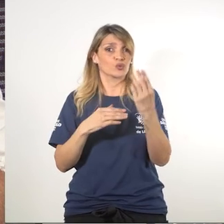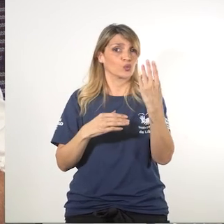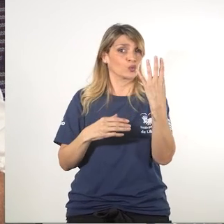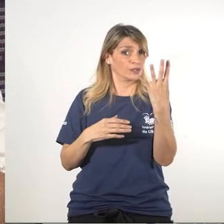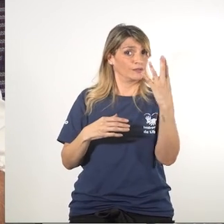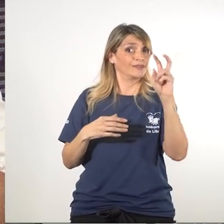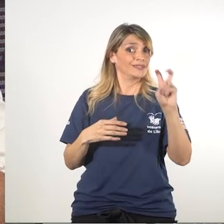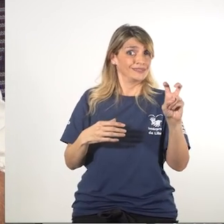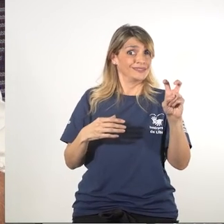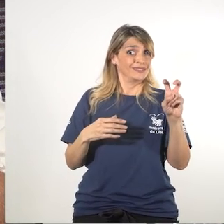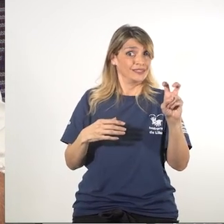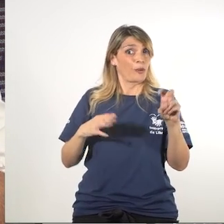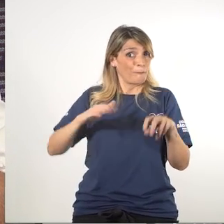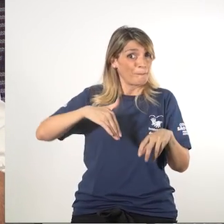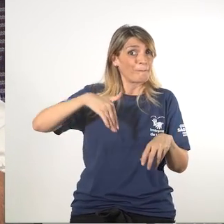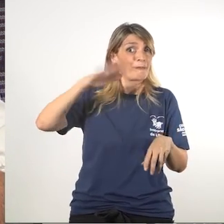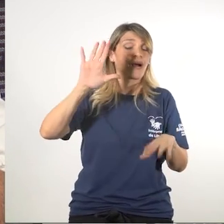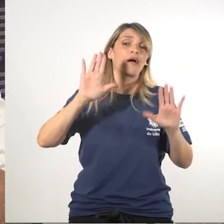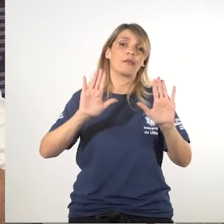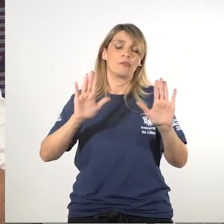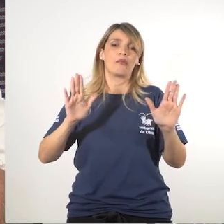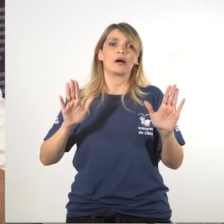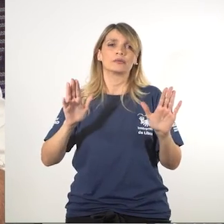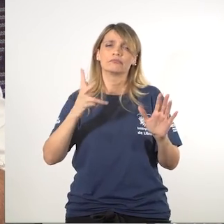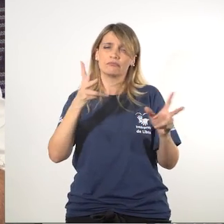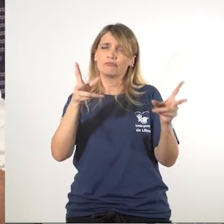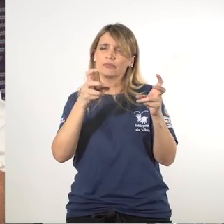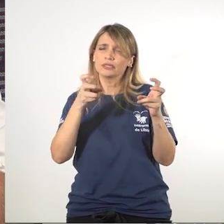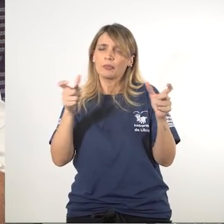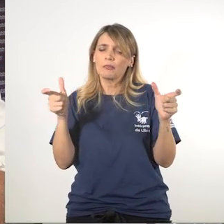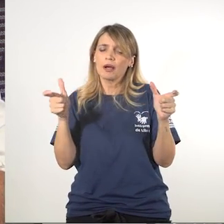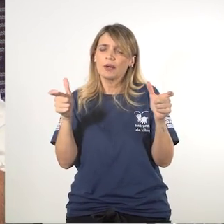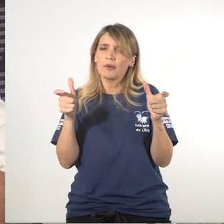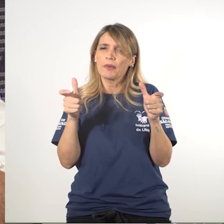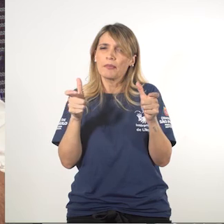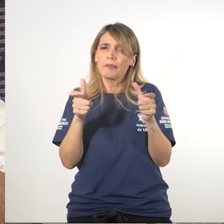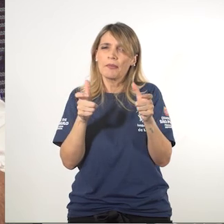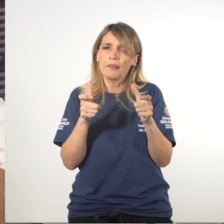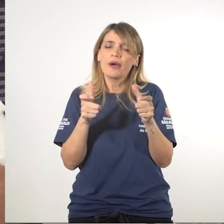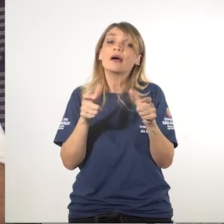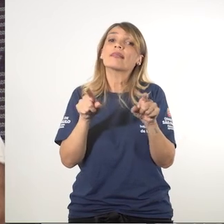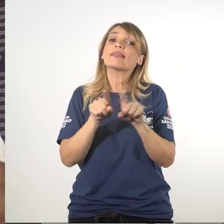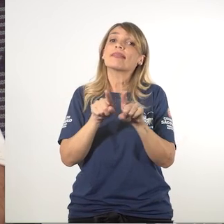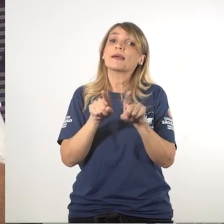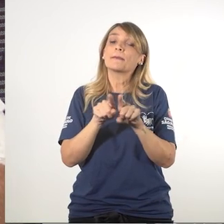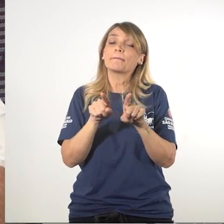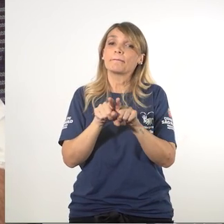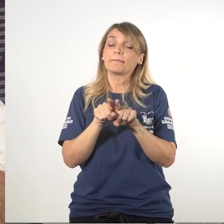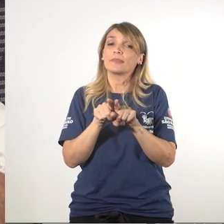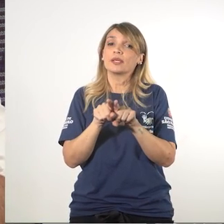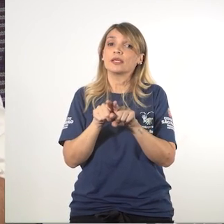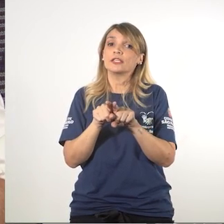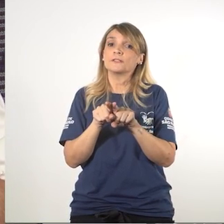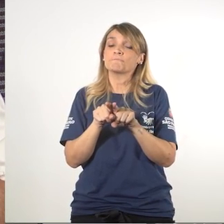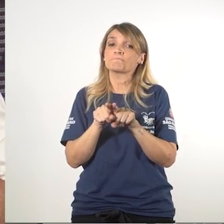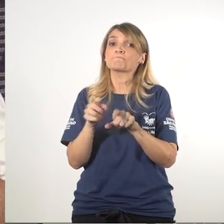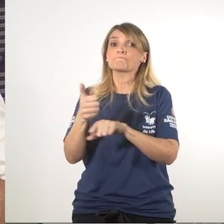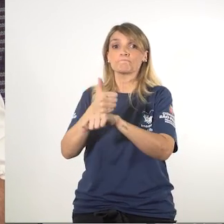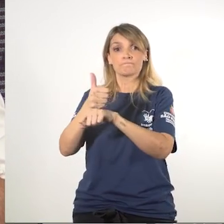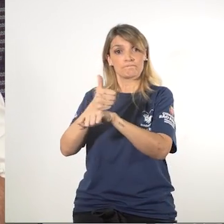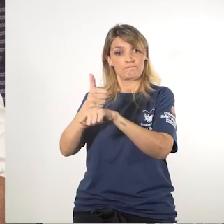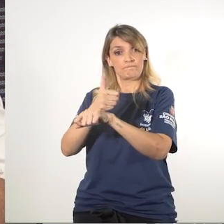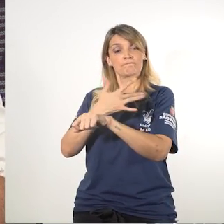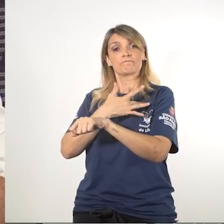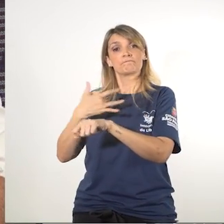mas é possível notar uma pequena redução e também uma redução um pouco nas licenças dos nossos profissionais de saúde